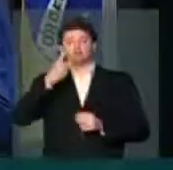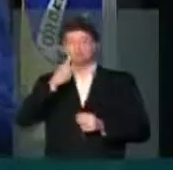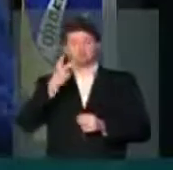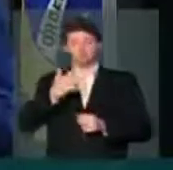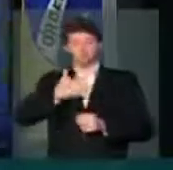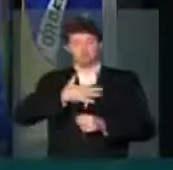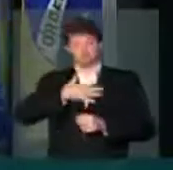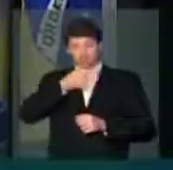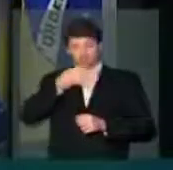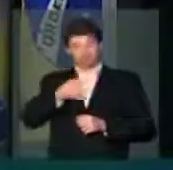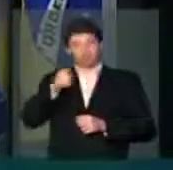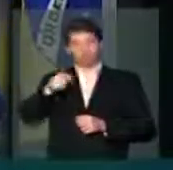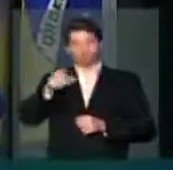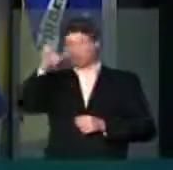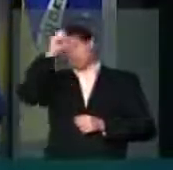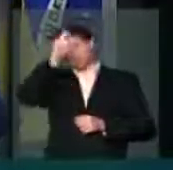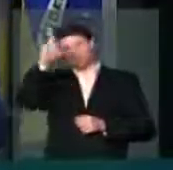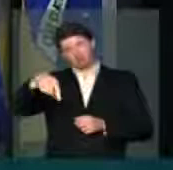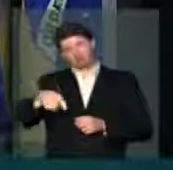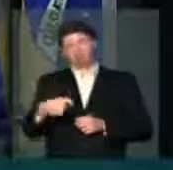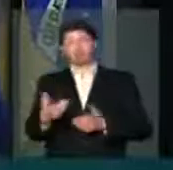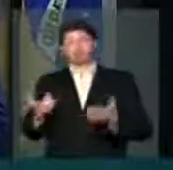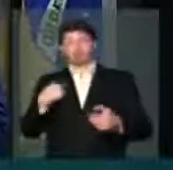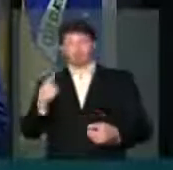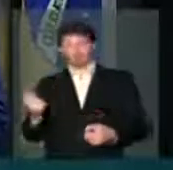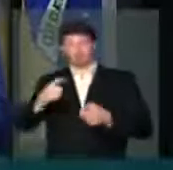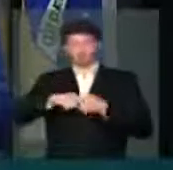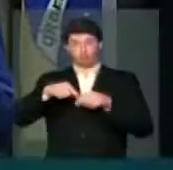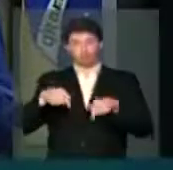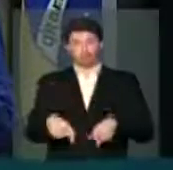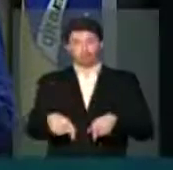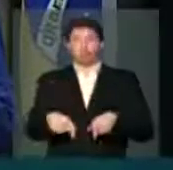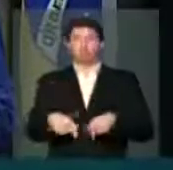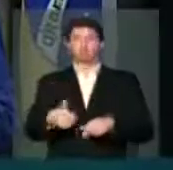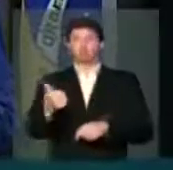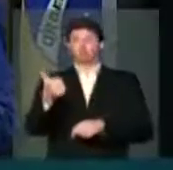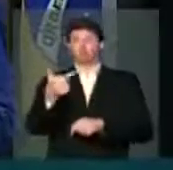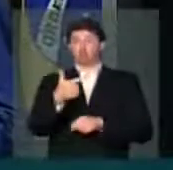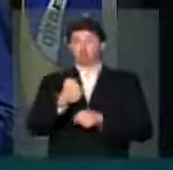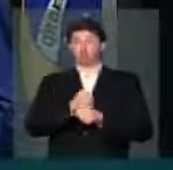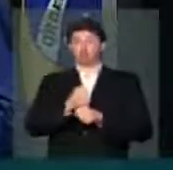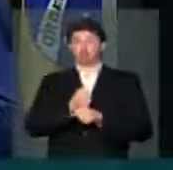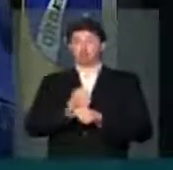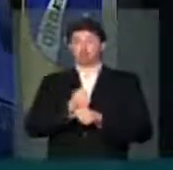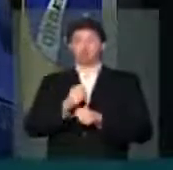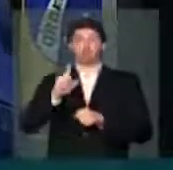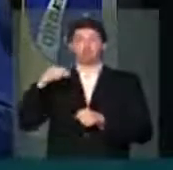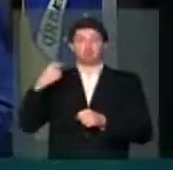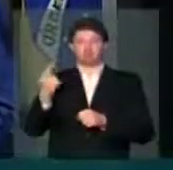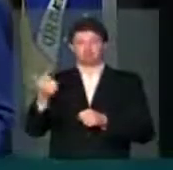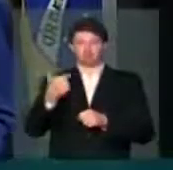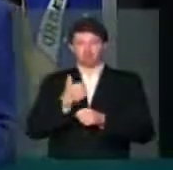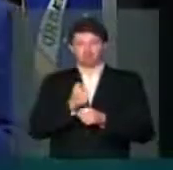mim foi um aprendizado. E a sua volta, e a minha volta, 12 anos depois,